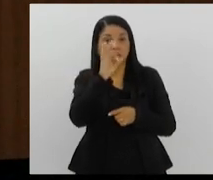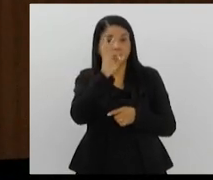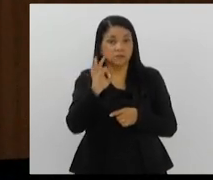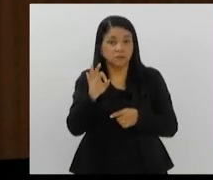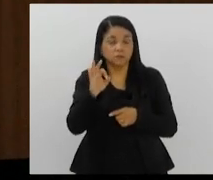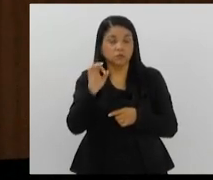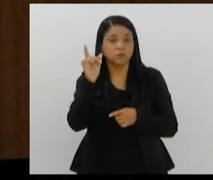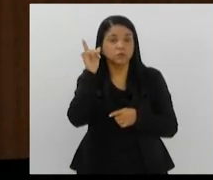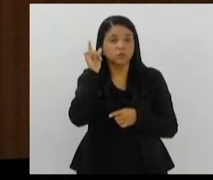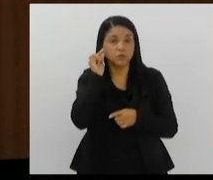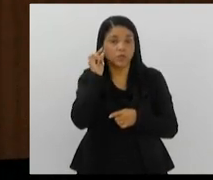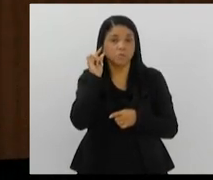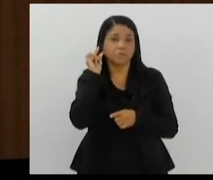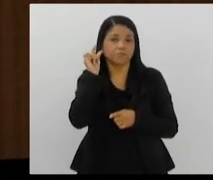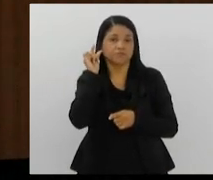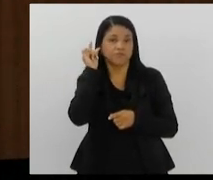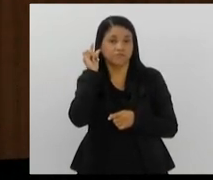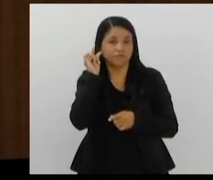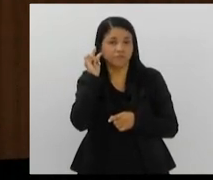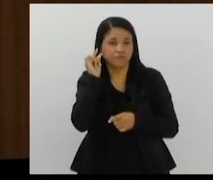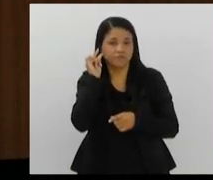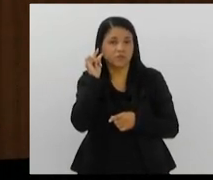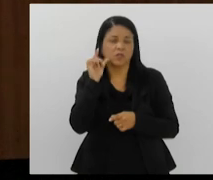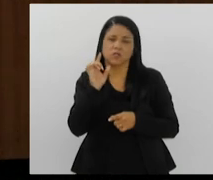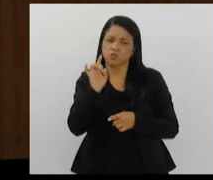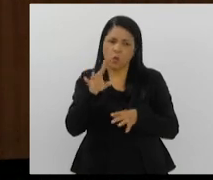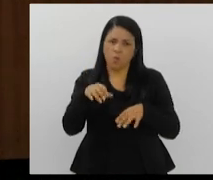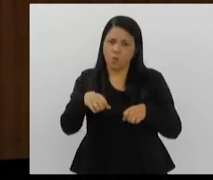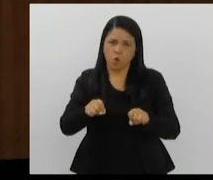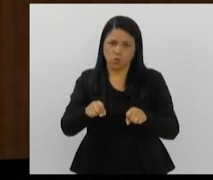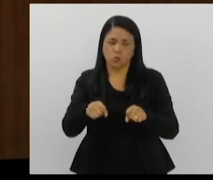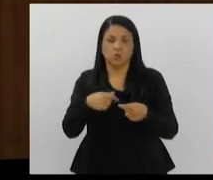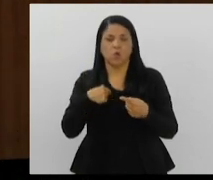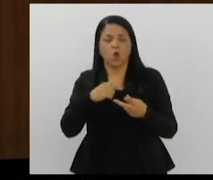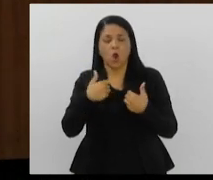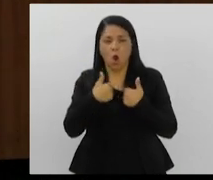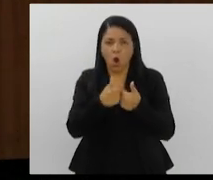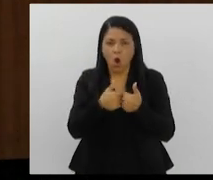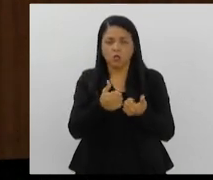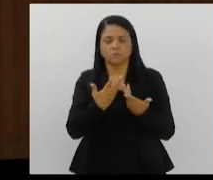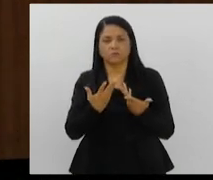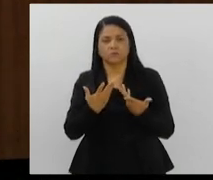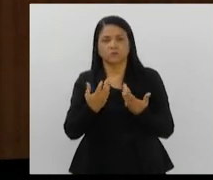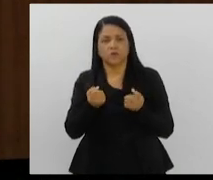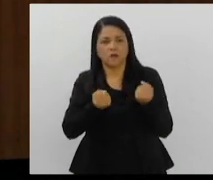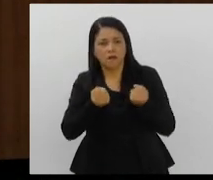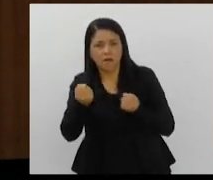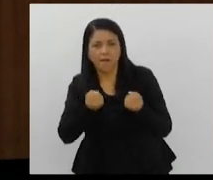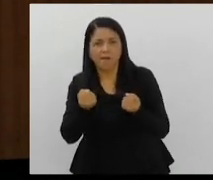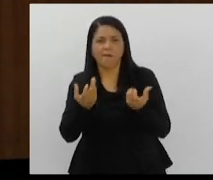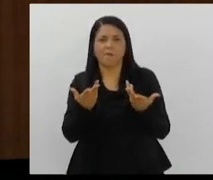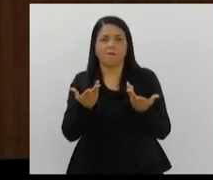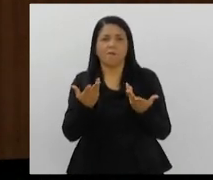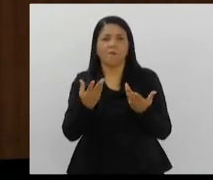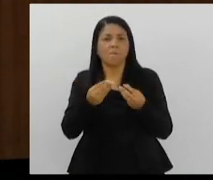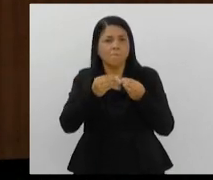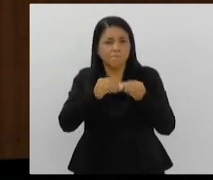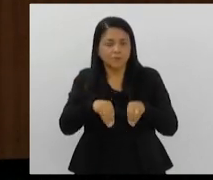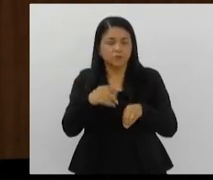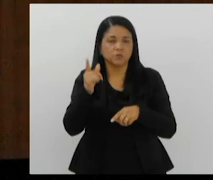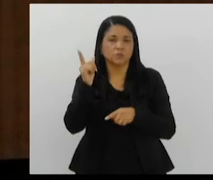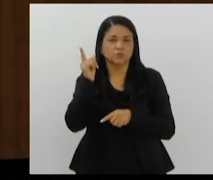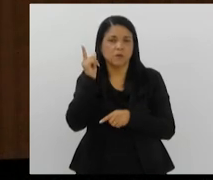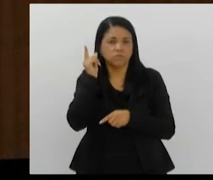parcial, por causa não só das motos, claro. Motos, ônibus, carros. Então, nós temos que incentivar cada